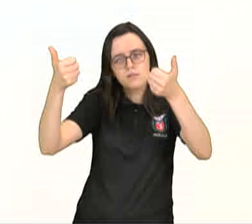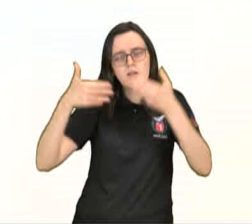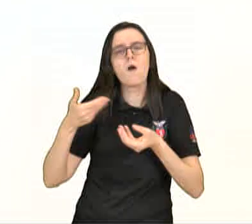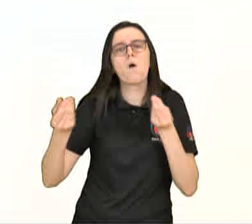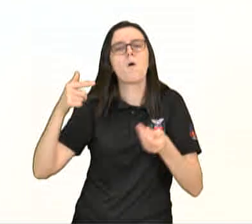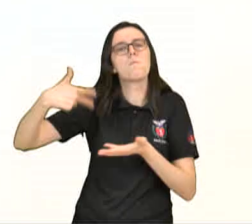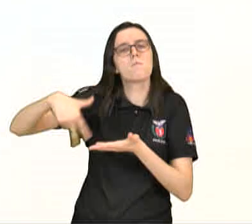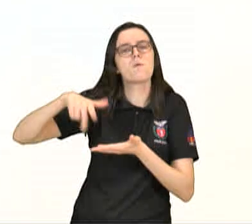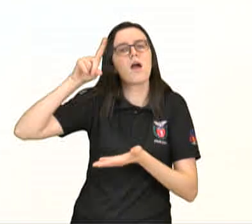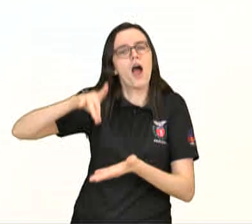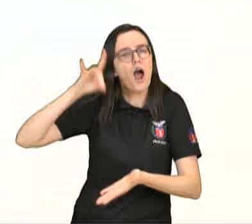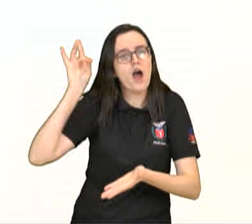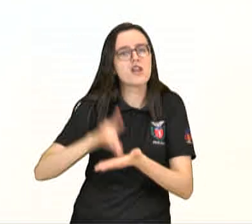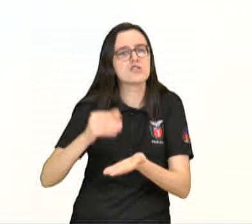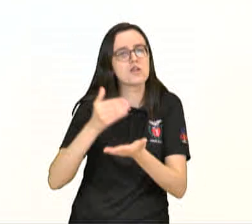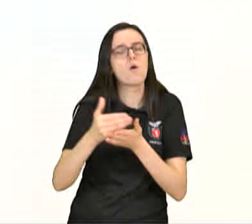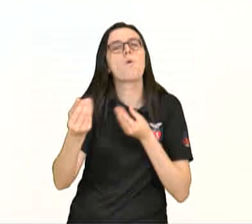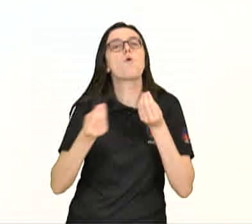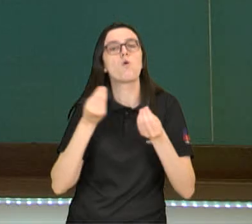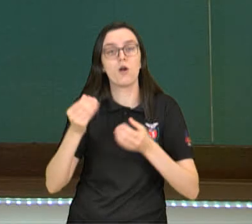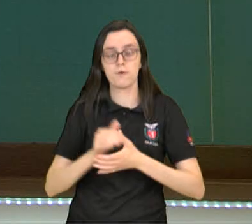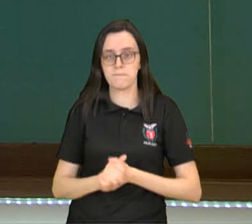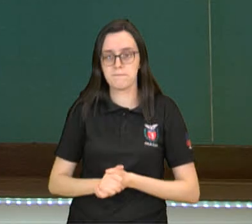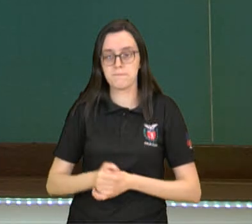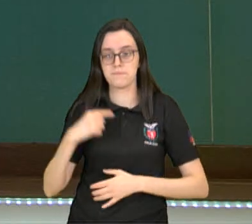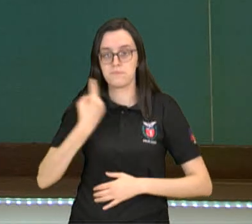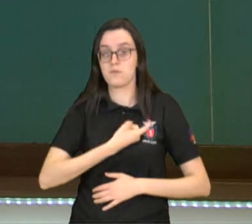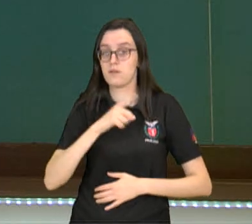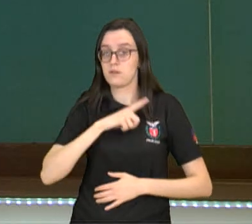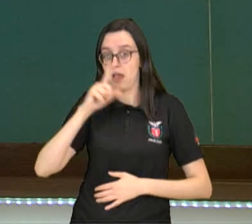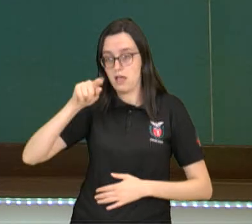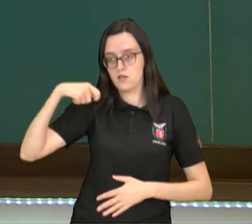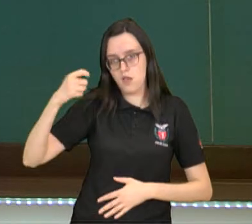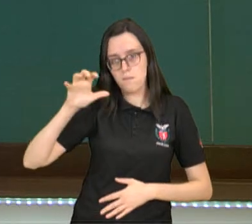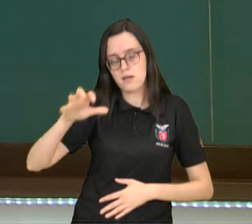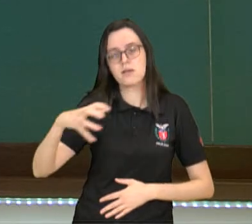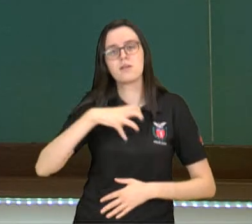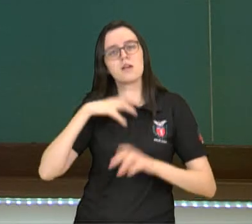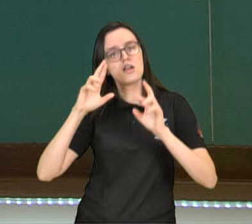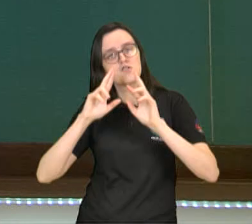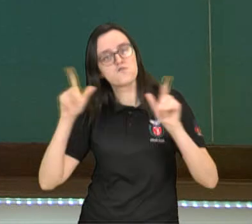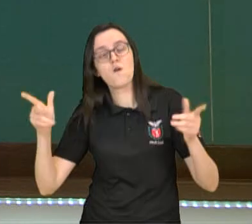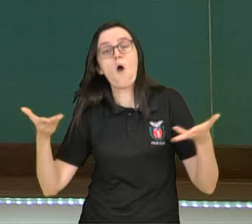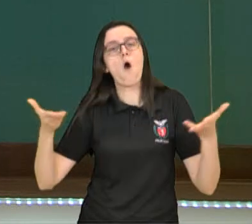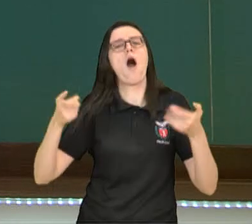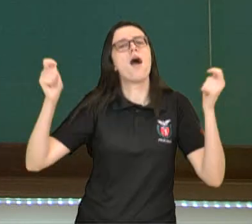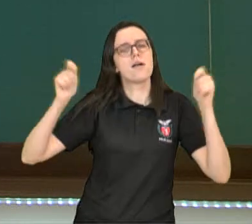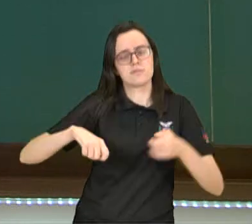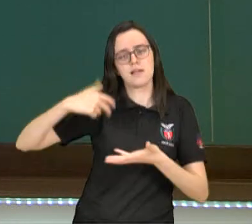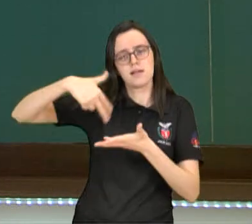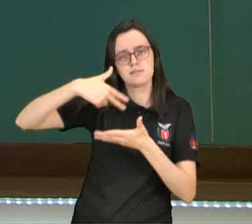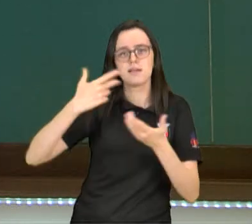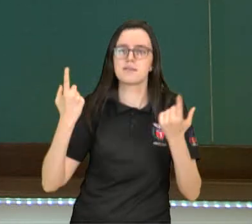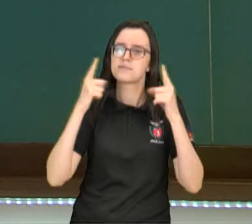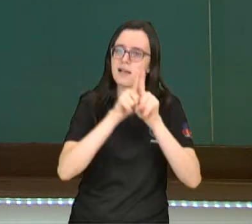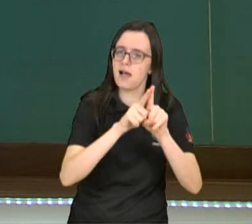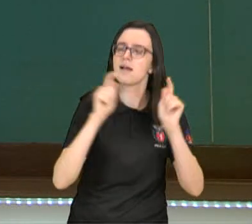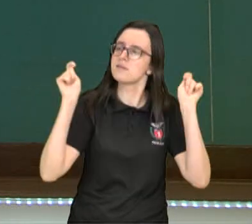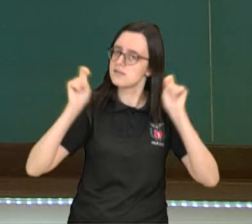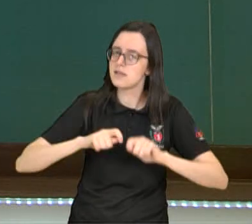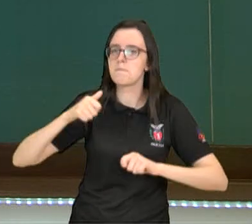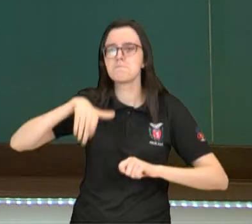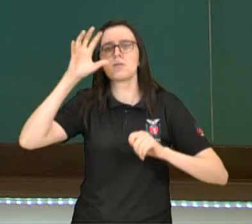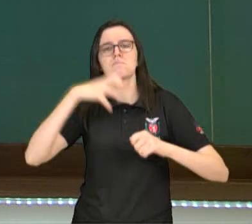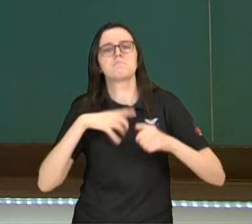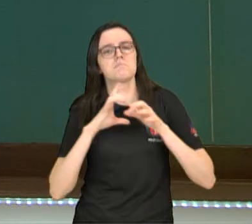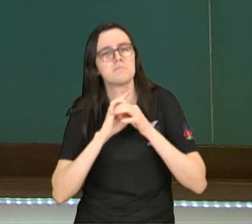era dançado originalmente. Então, gente, nós temos essa questão da diferença. Hoje em dia ele pode ser dançado em casais mais